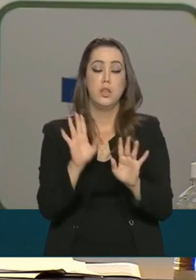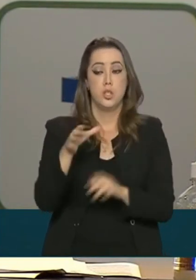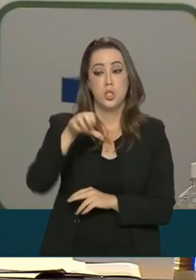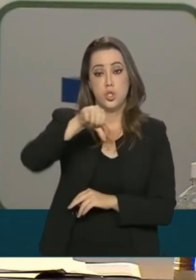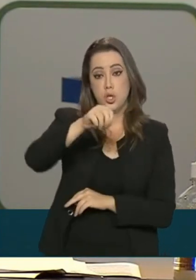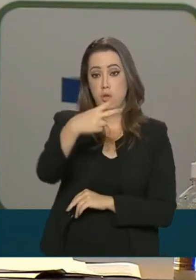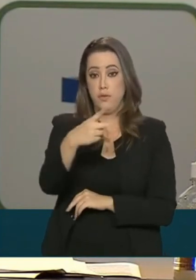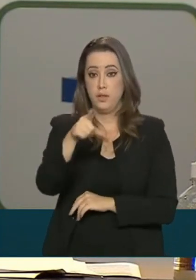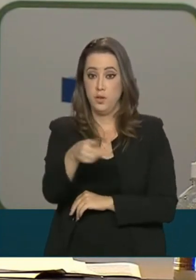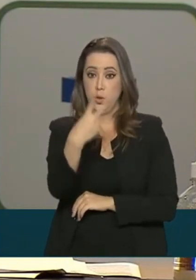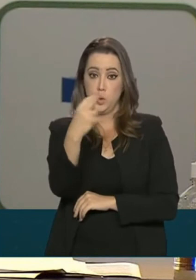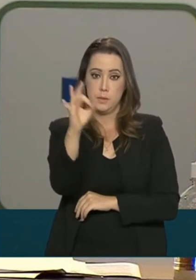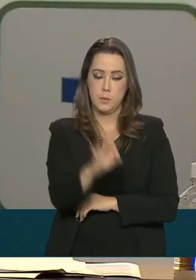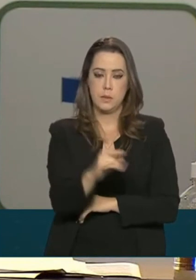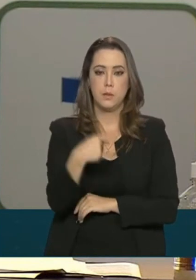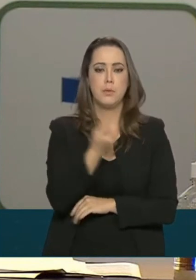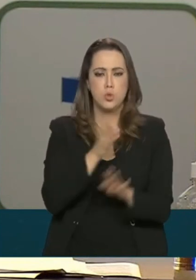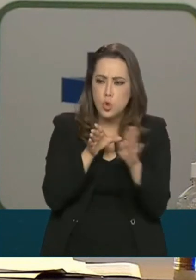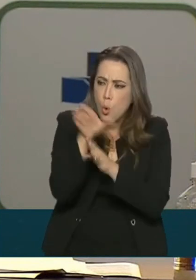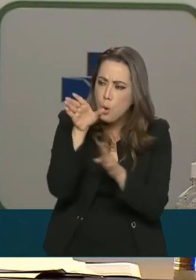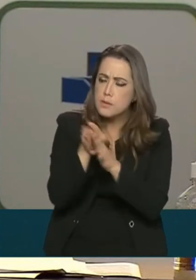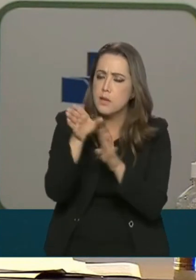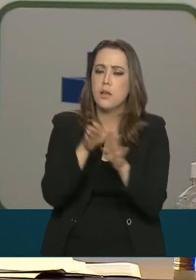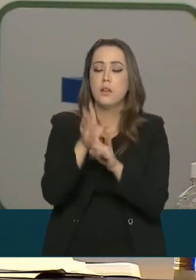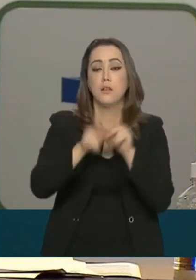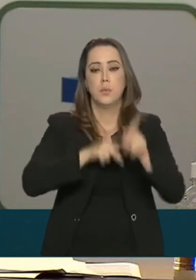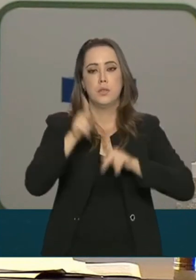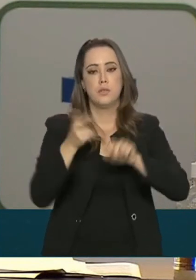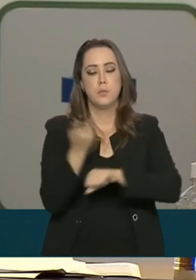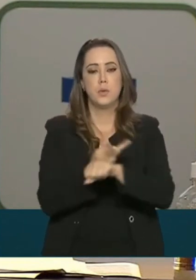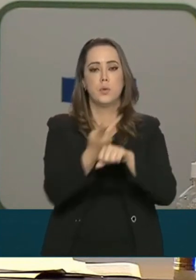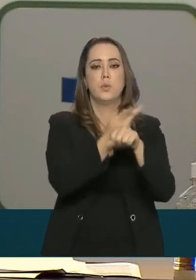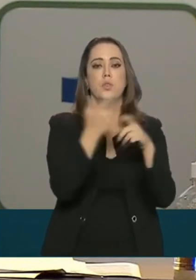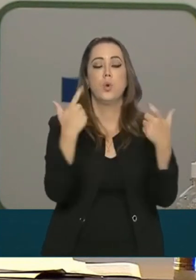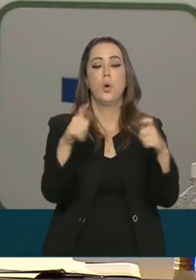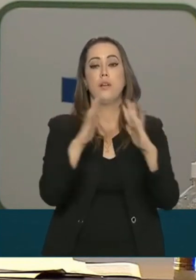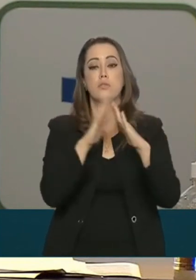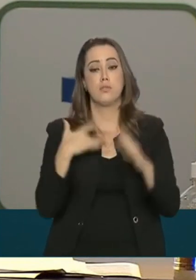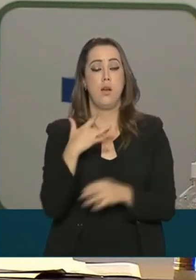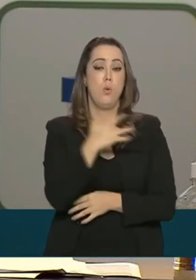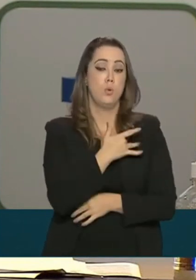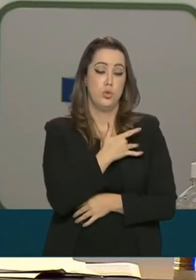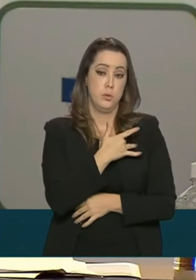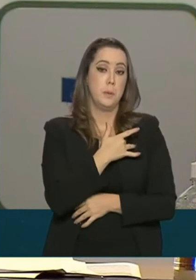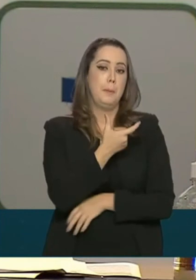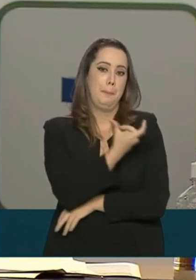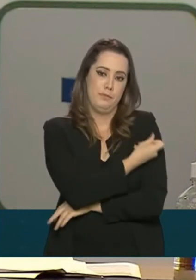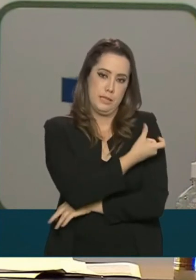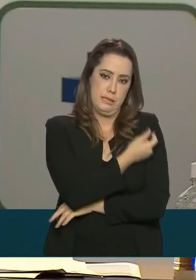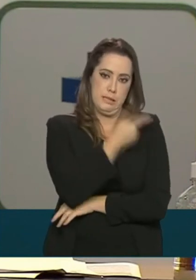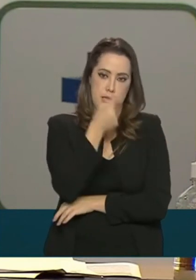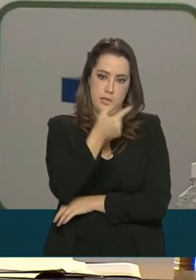90,2%, mas estamos recomendando fortemente que a população procure os postos para fazerem a